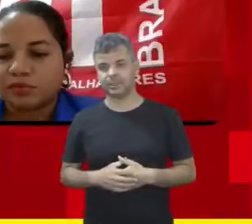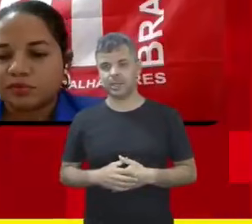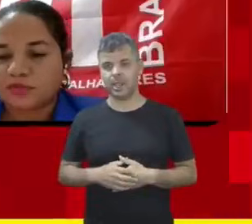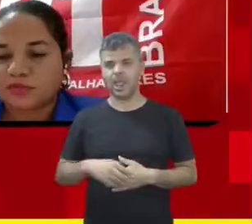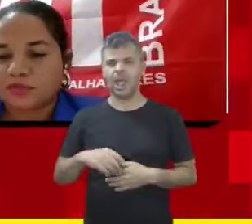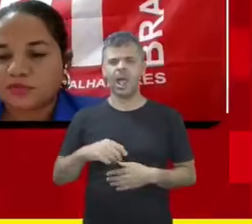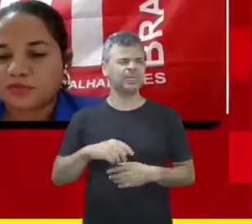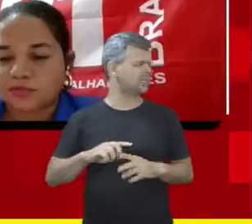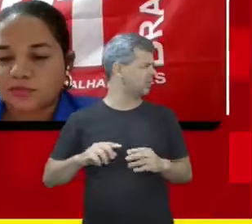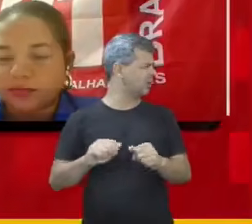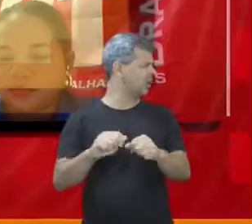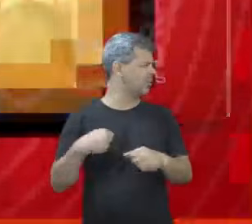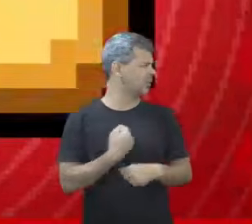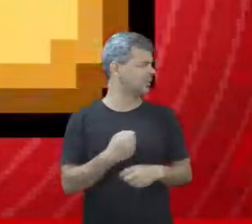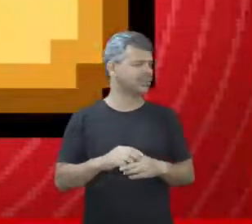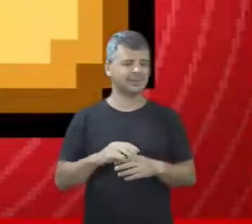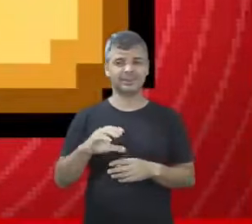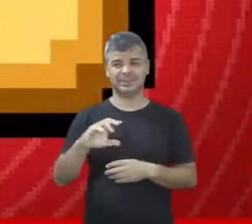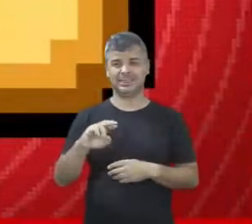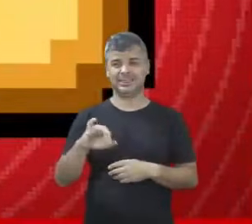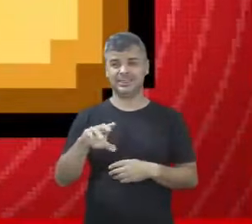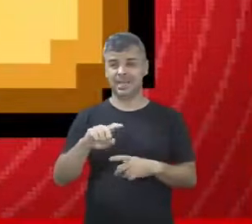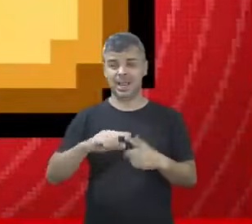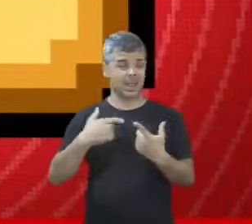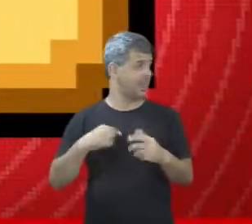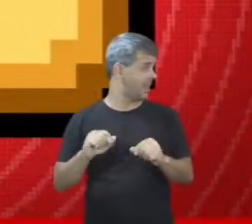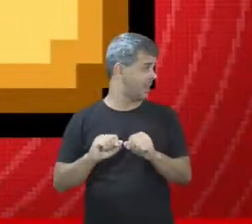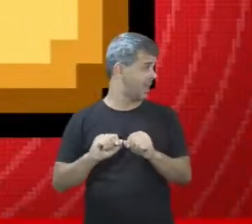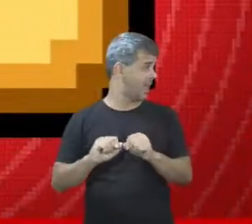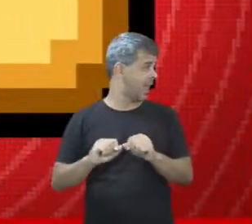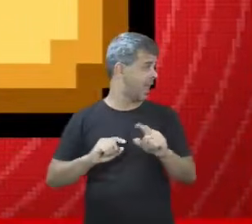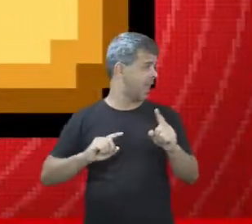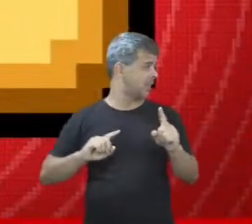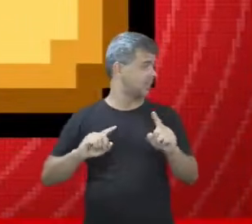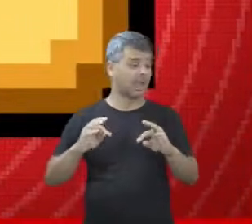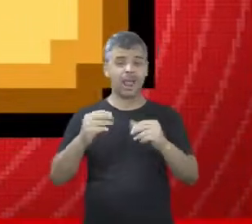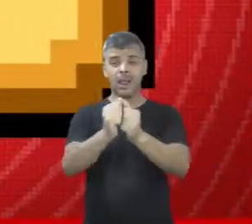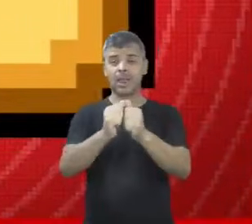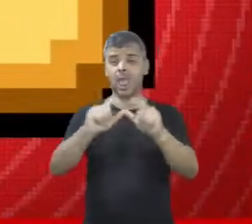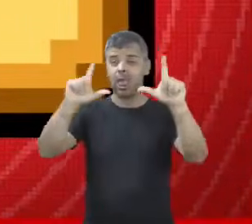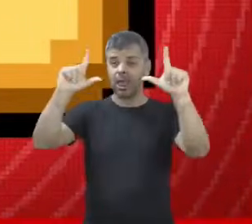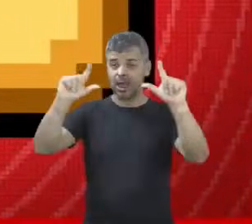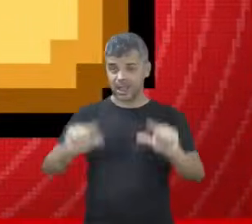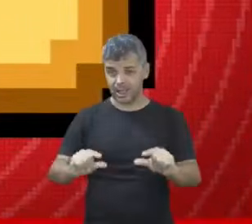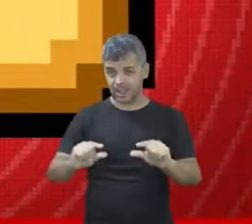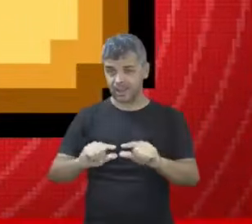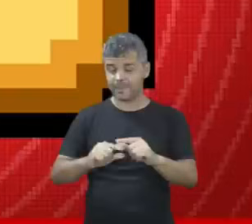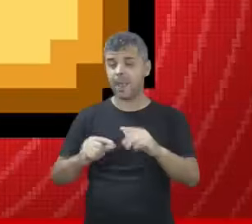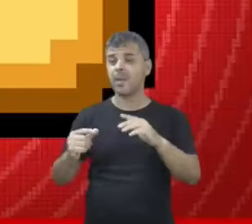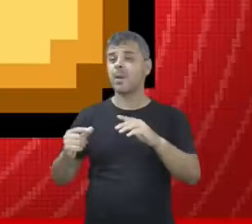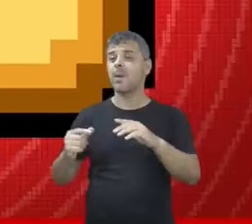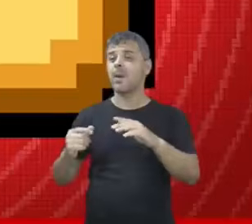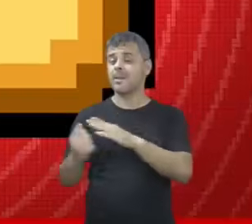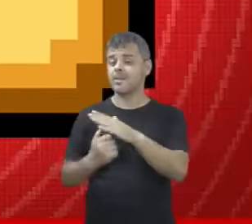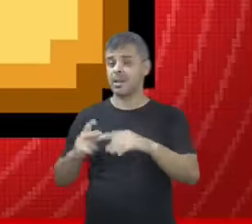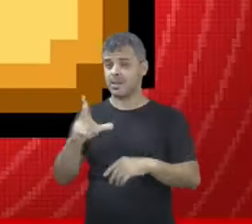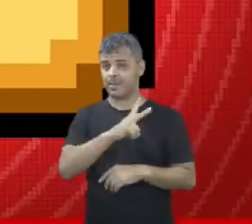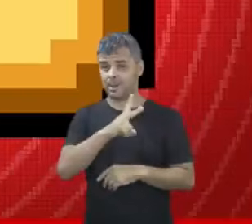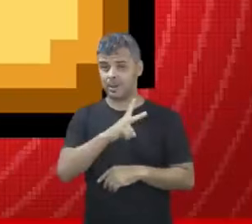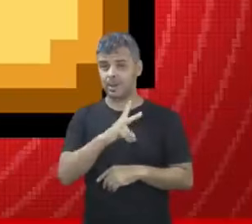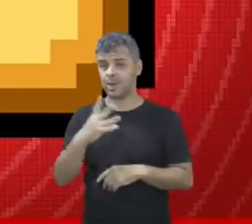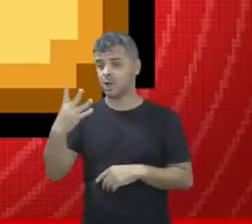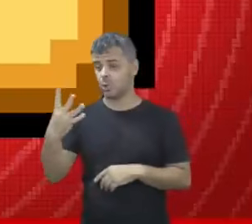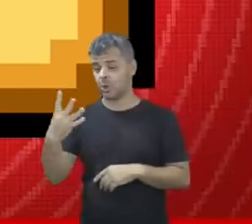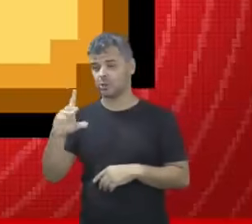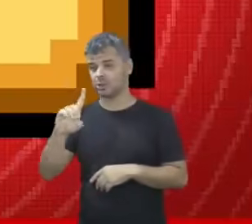Chile, eles implementaram a Lei das 40 horas, que visa reduzir a jornada semanal com empresas privadas testando a jornada de